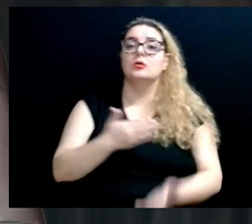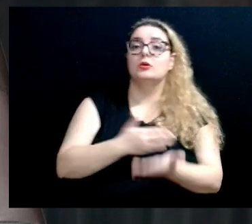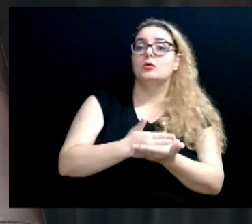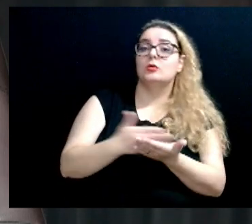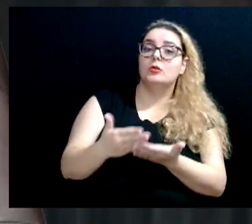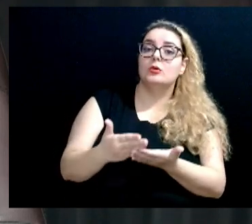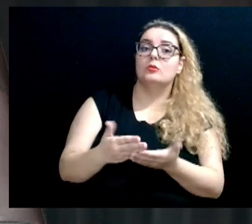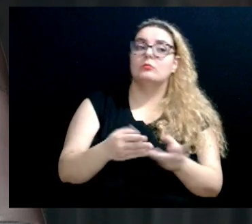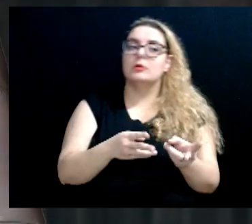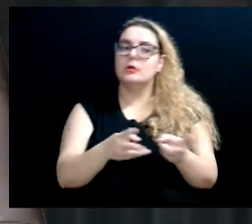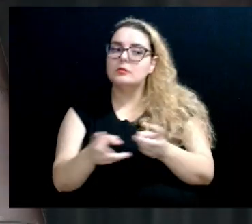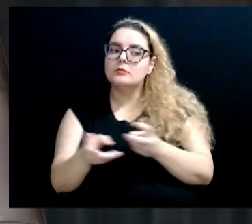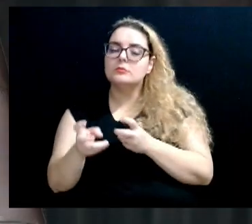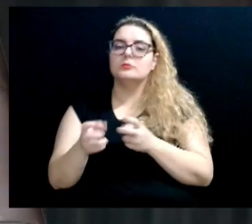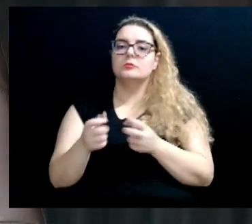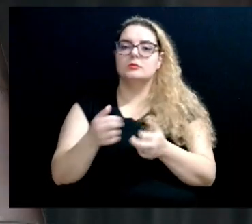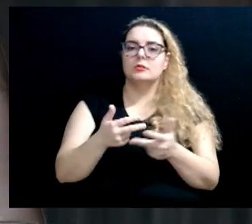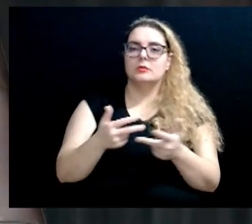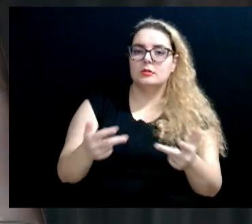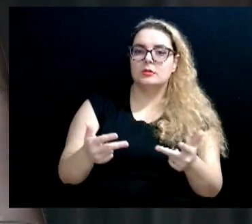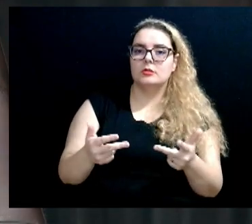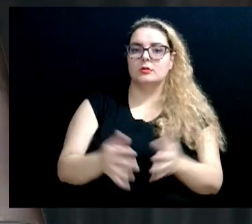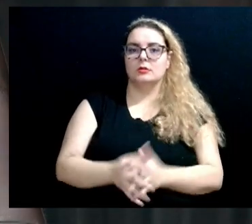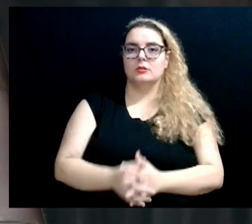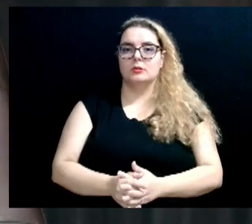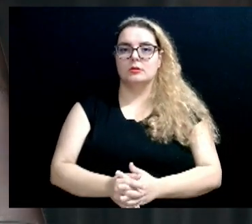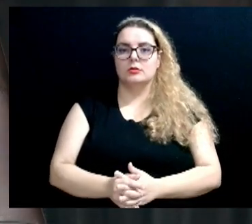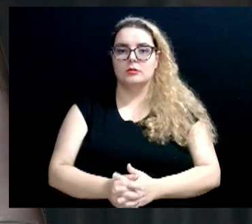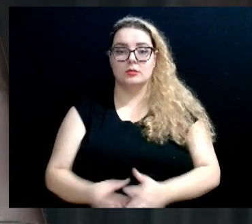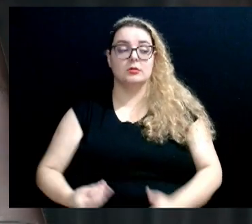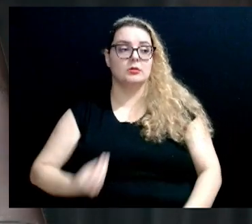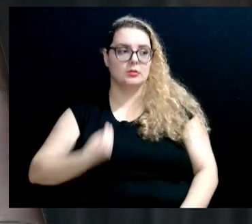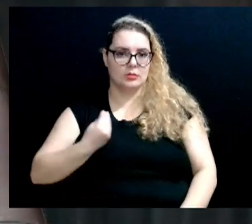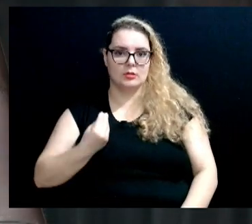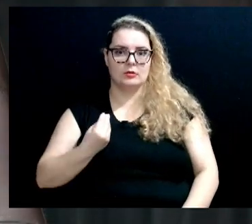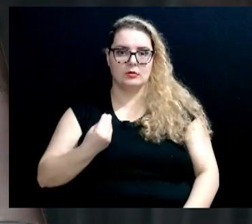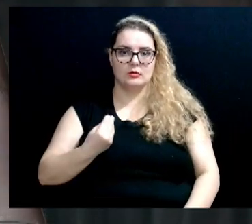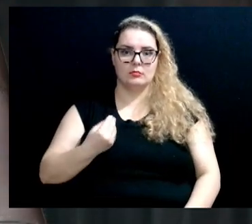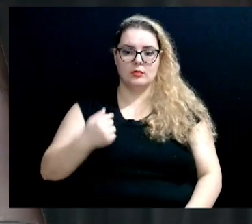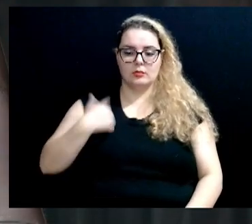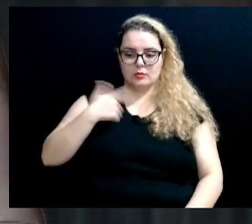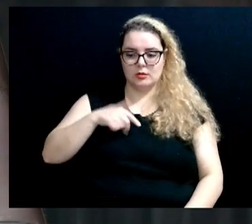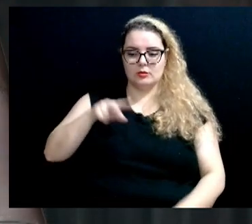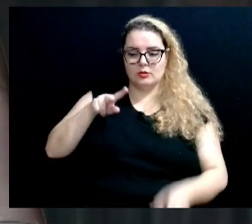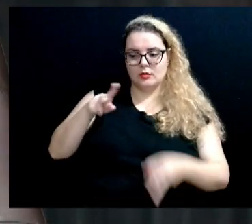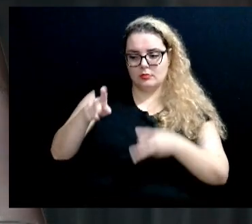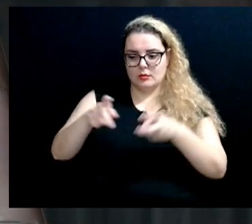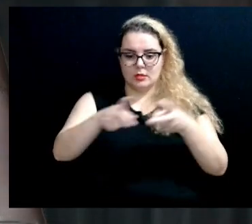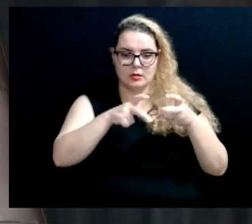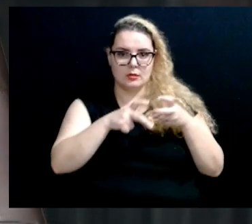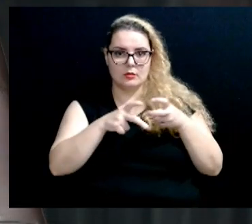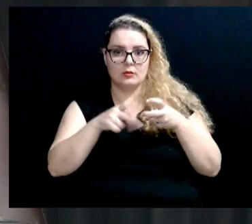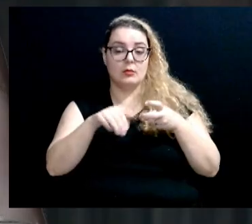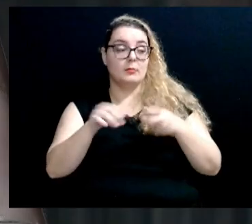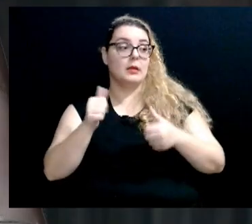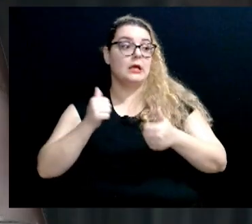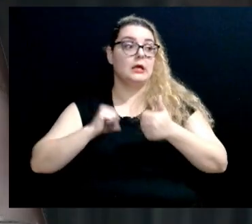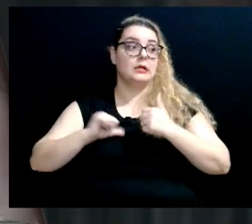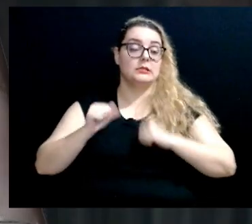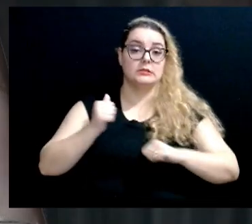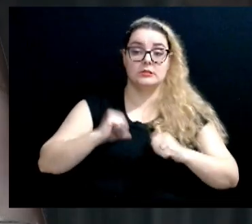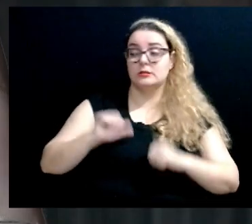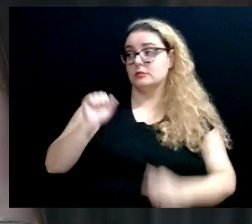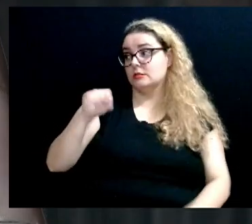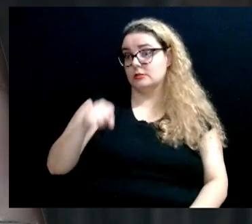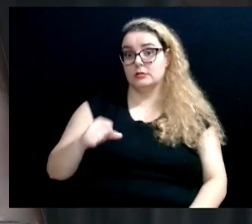as coisas e a vida pela lente que a gente está usando, sim, que é uma lente mais ansiosa, a gente começa a ter mais